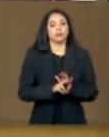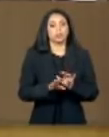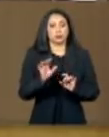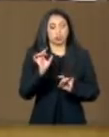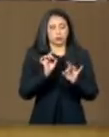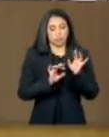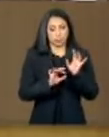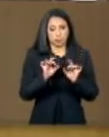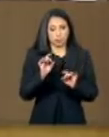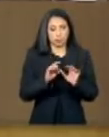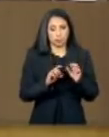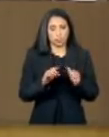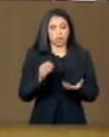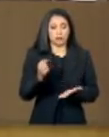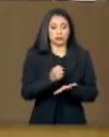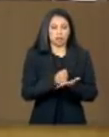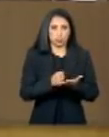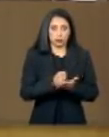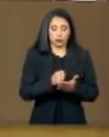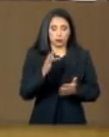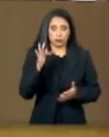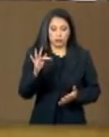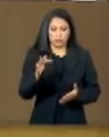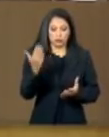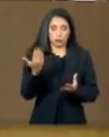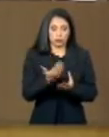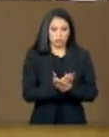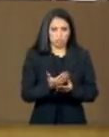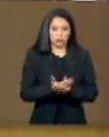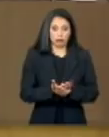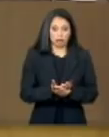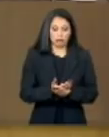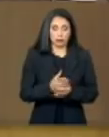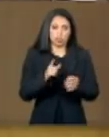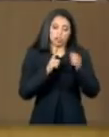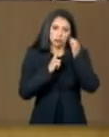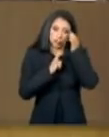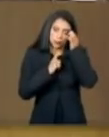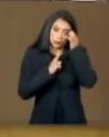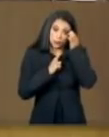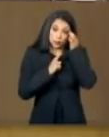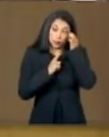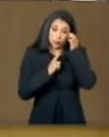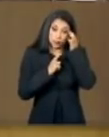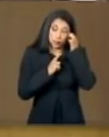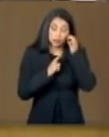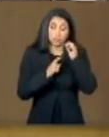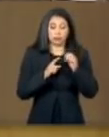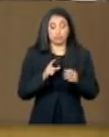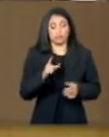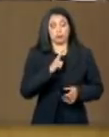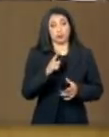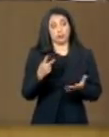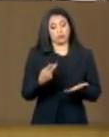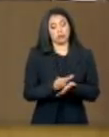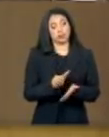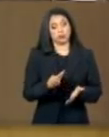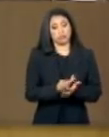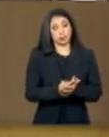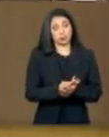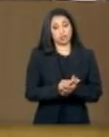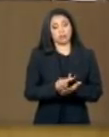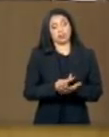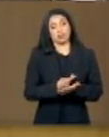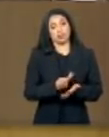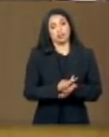objetiva a esse instrumento exatamente pela repescagem execução geral que ele acaba por ter